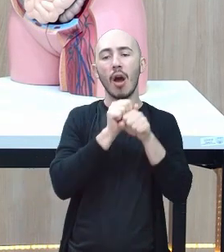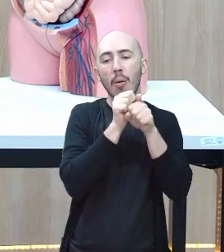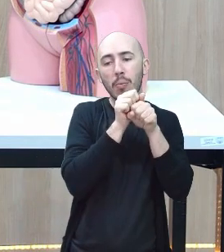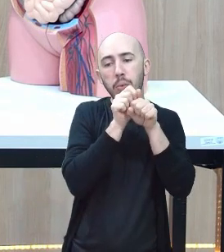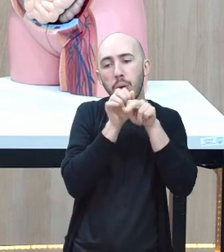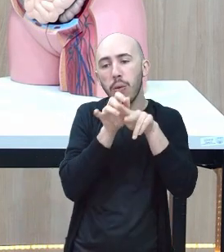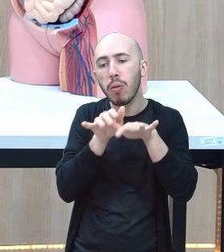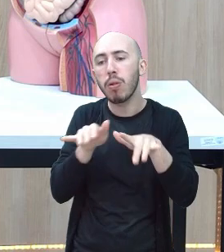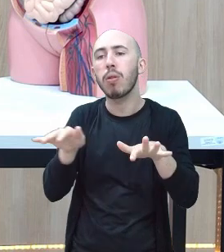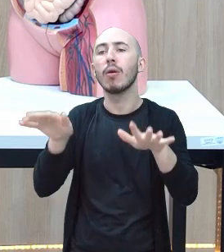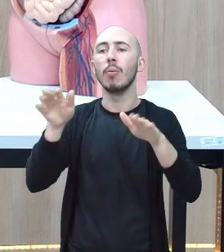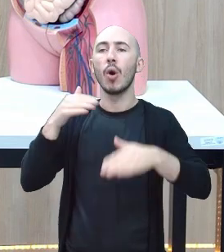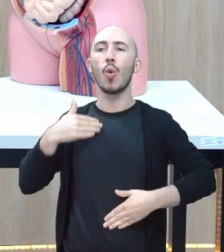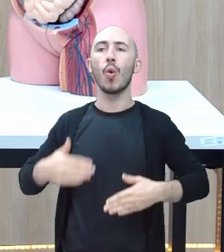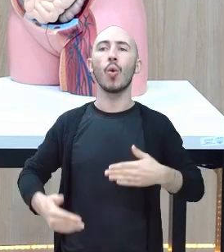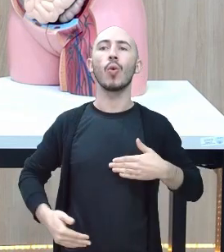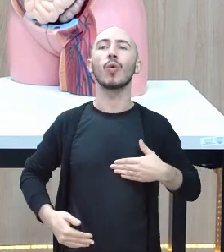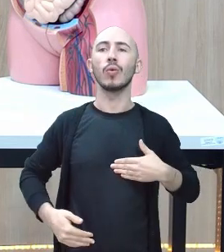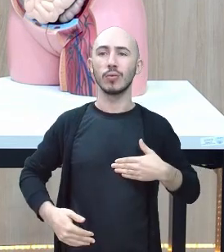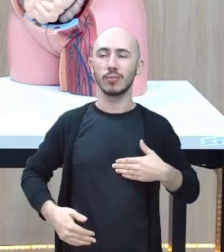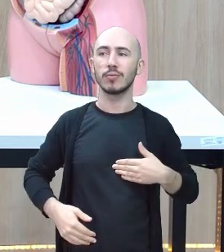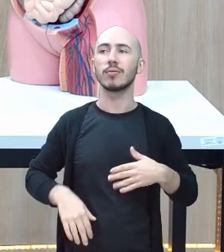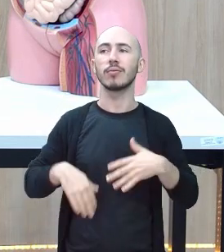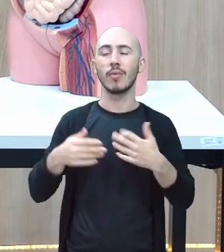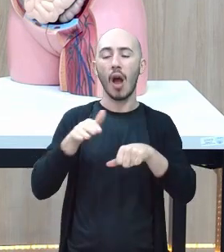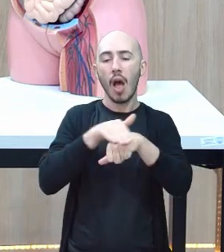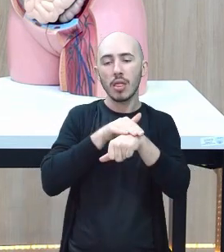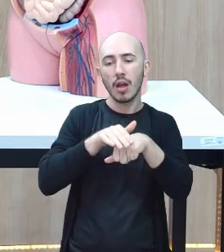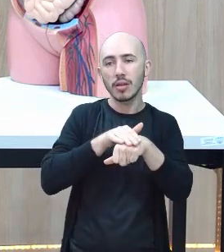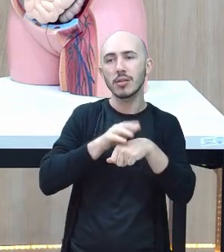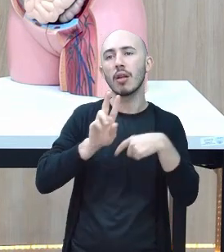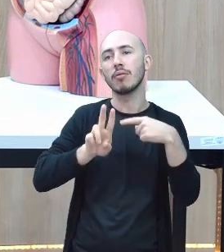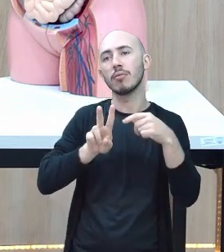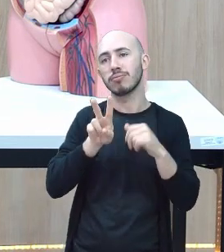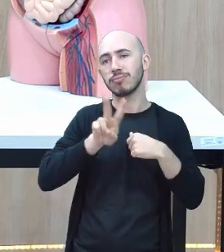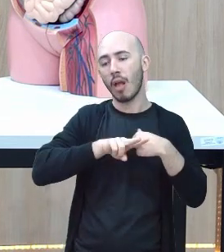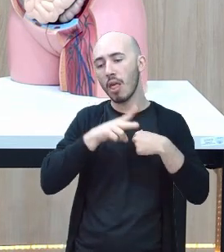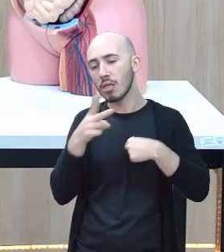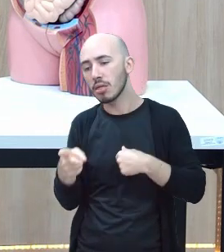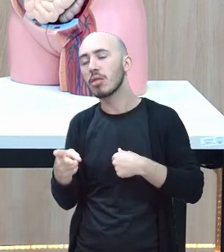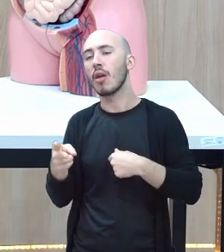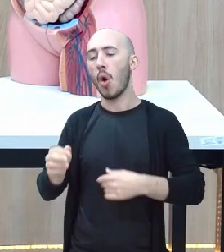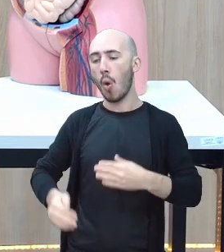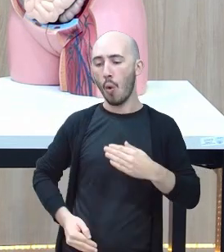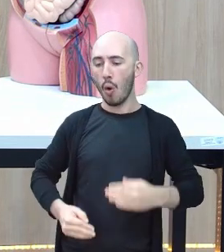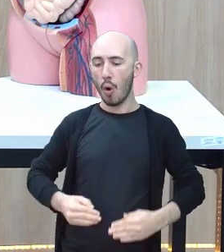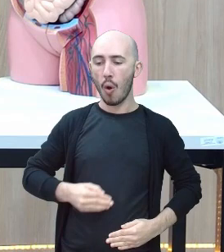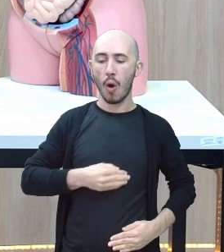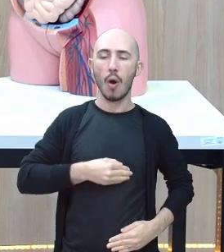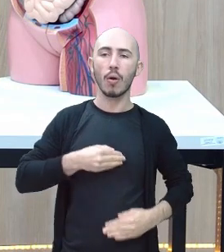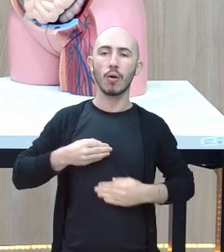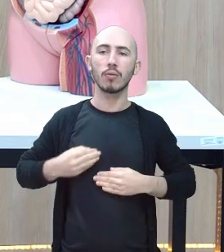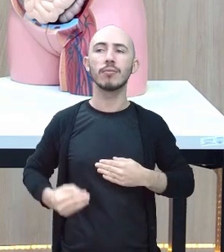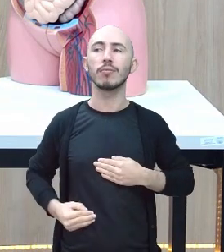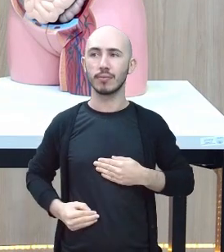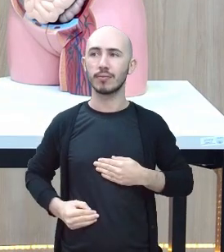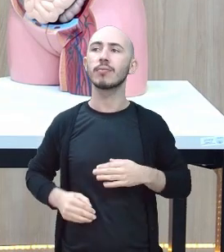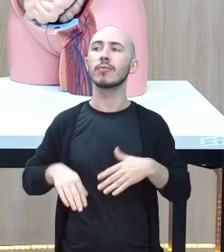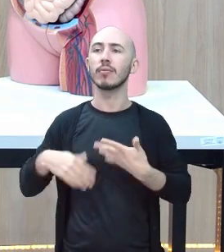se multiplicando, formando os tecidos em conjunto formando os